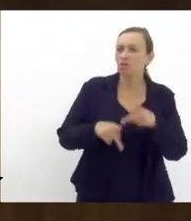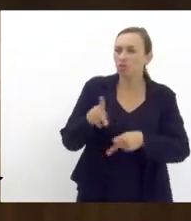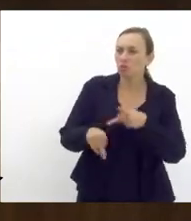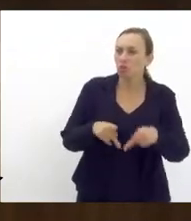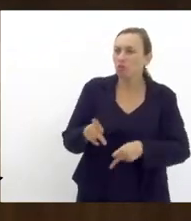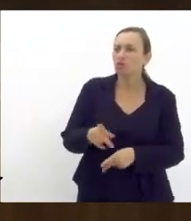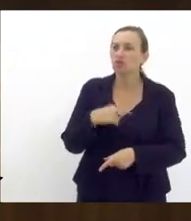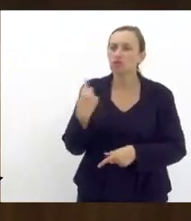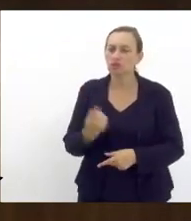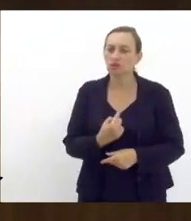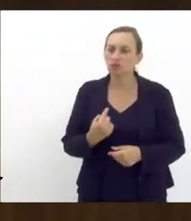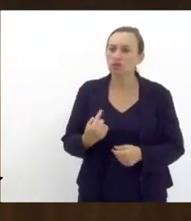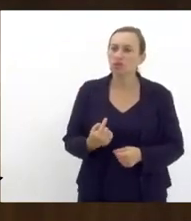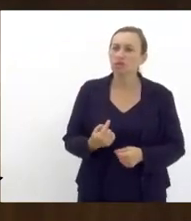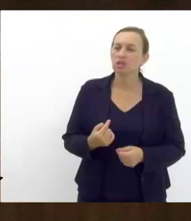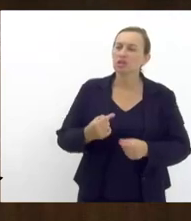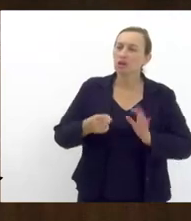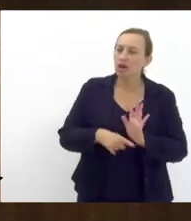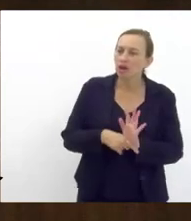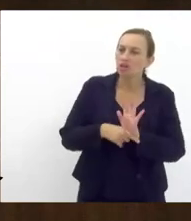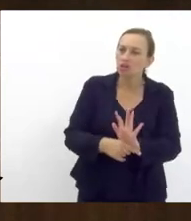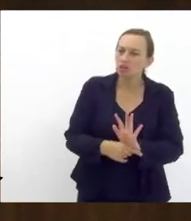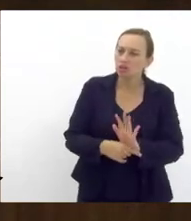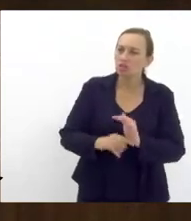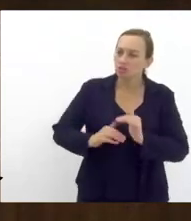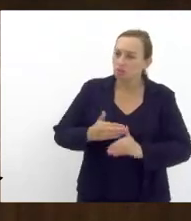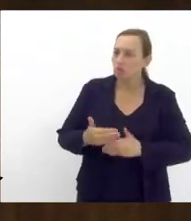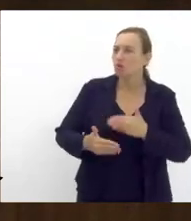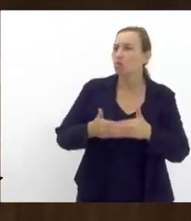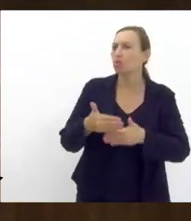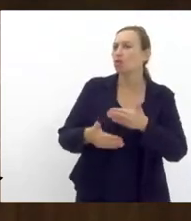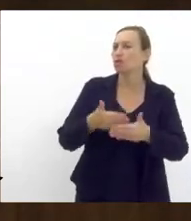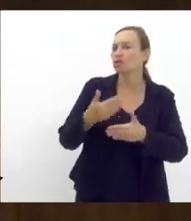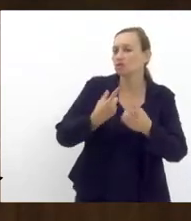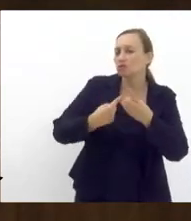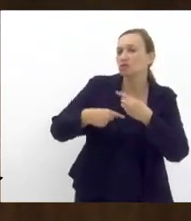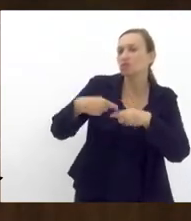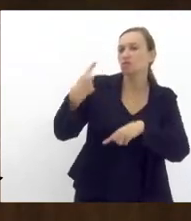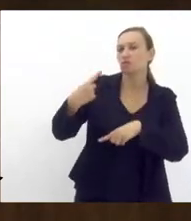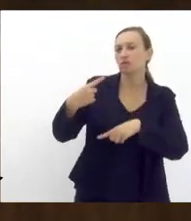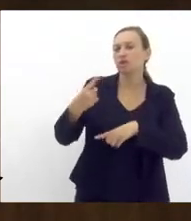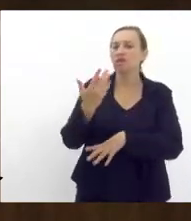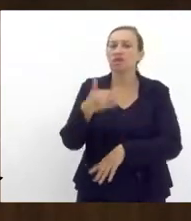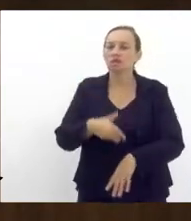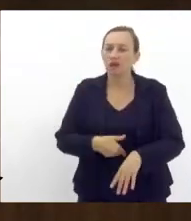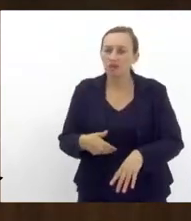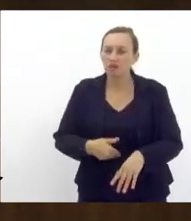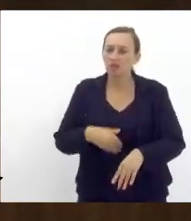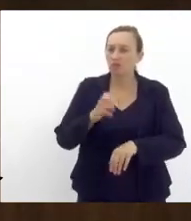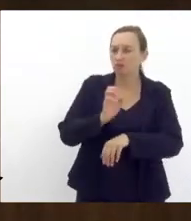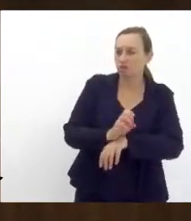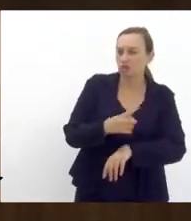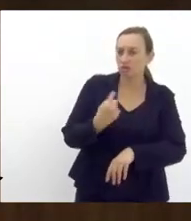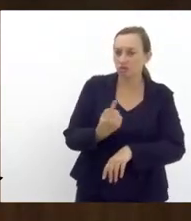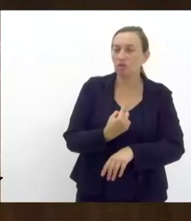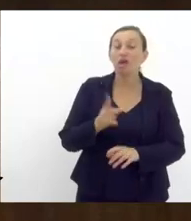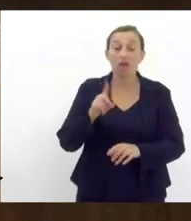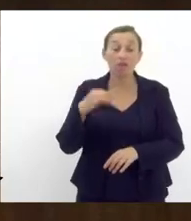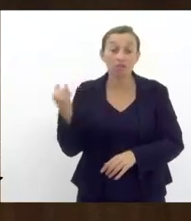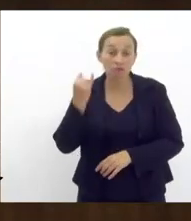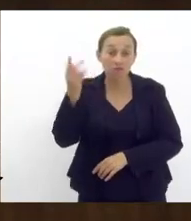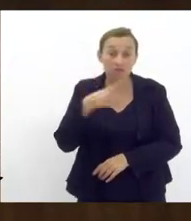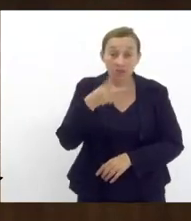A Gente Está contribuindo para um processo de superação da fome no nosso estado é importante dizer